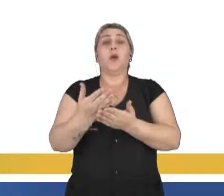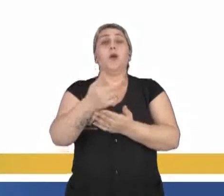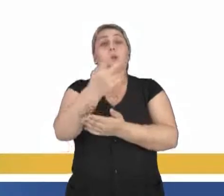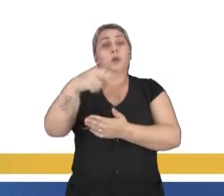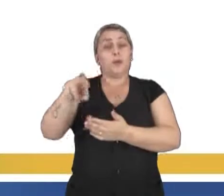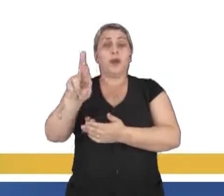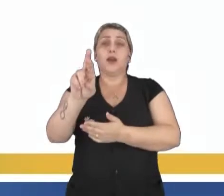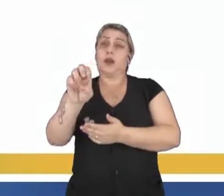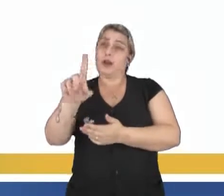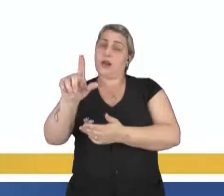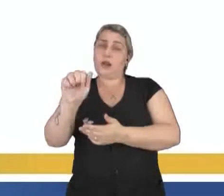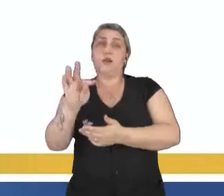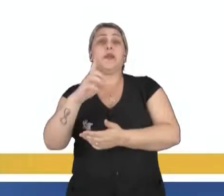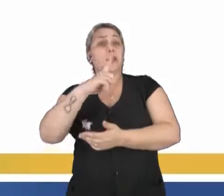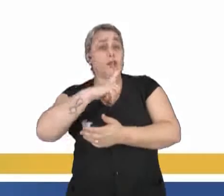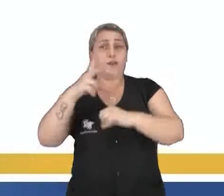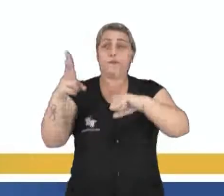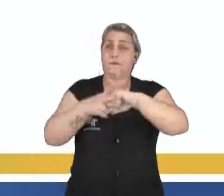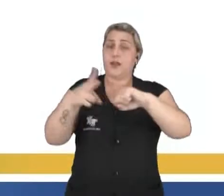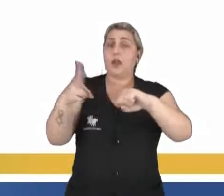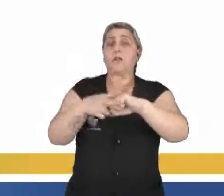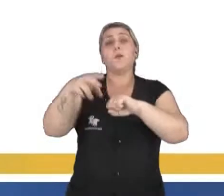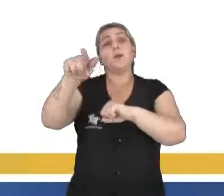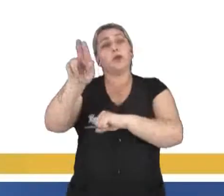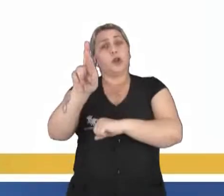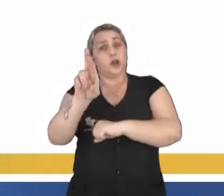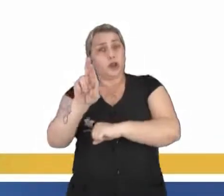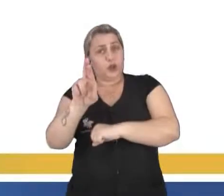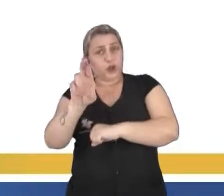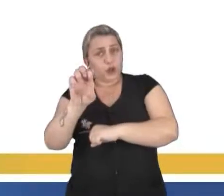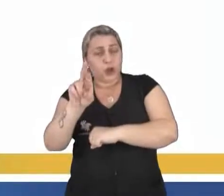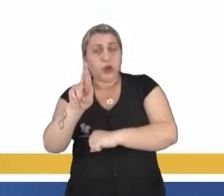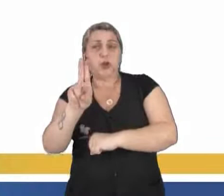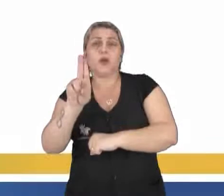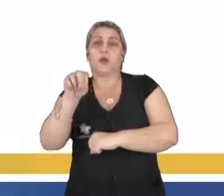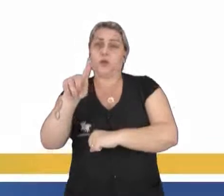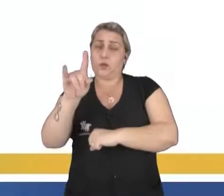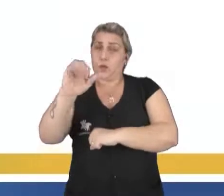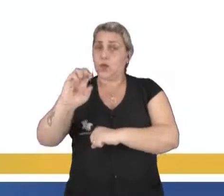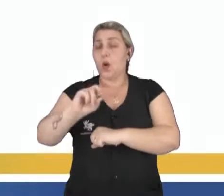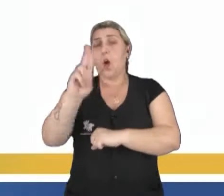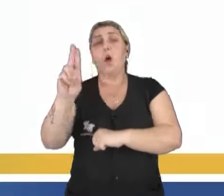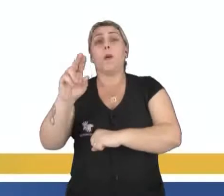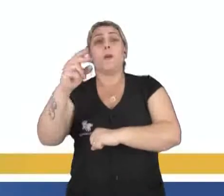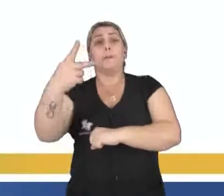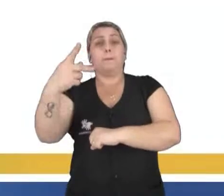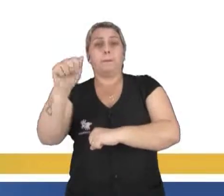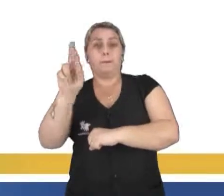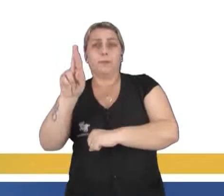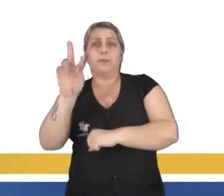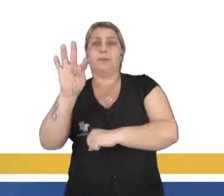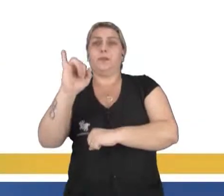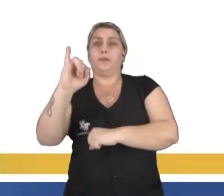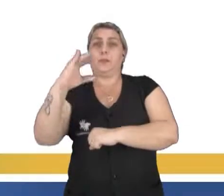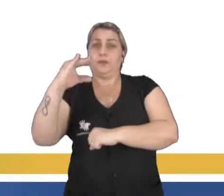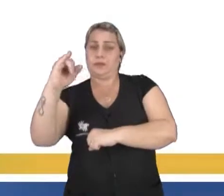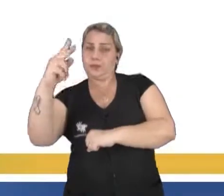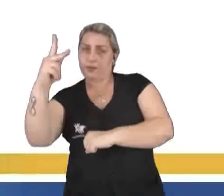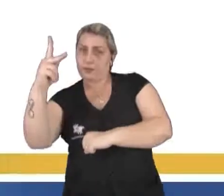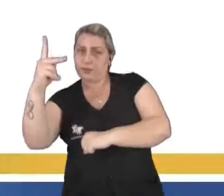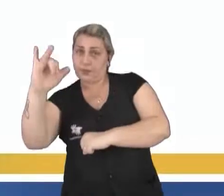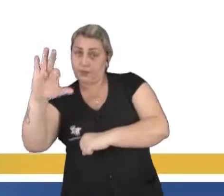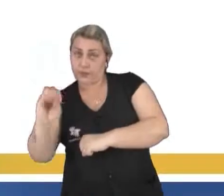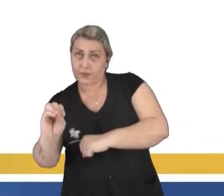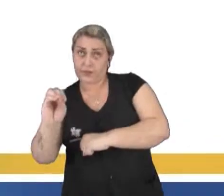contém verbo no infinitivo, no gerúndio ou no particípio, tá? Nas formas ali nominais. E de acordo com